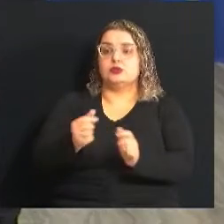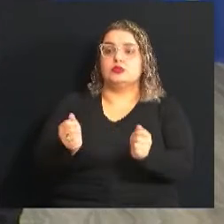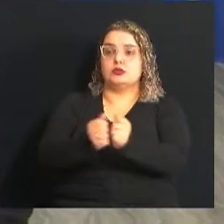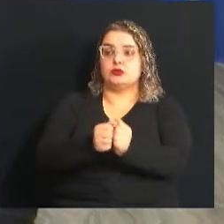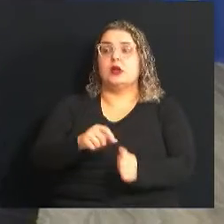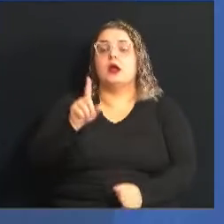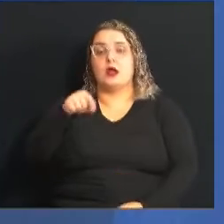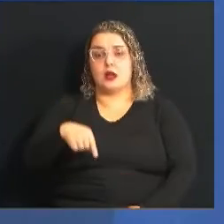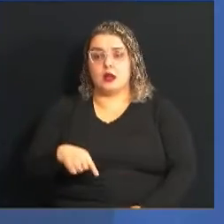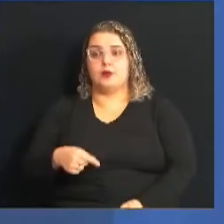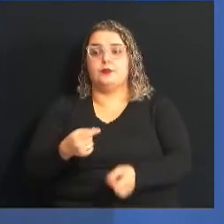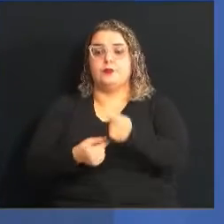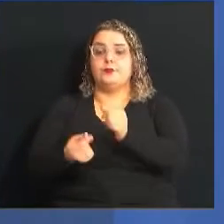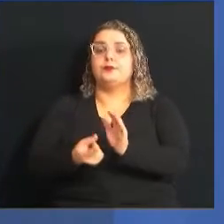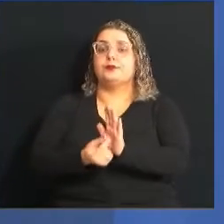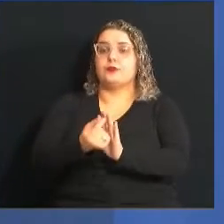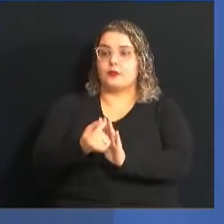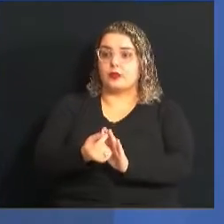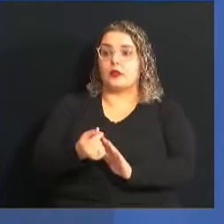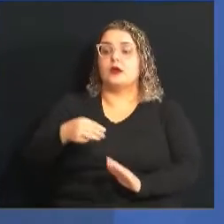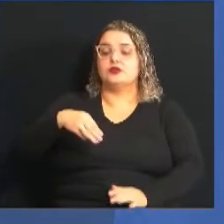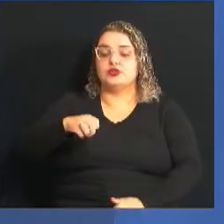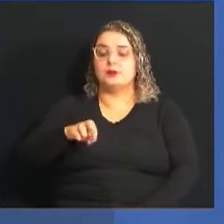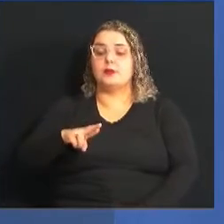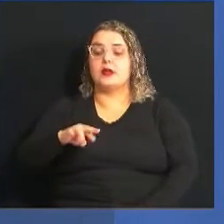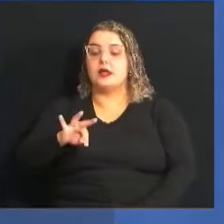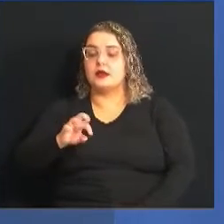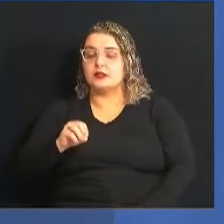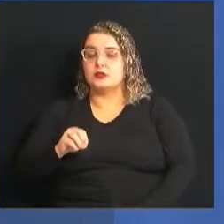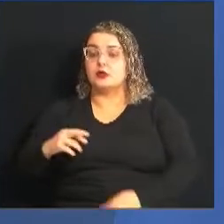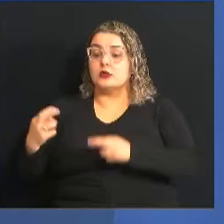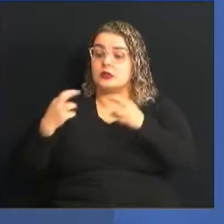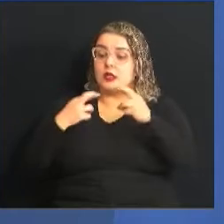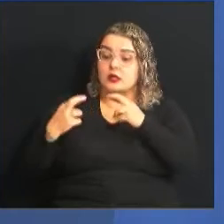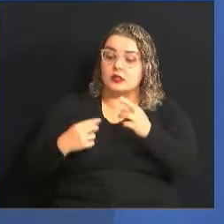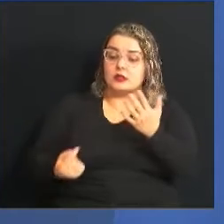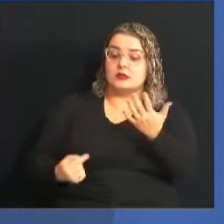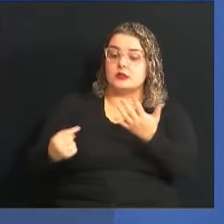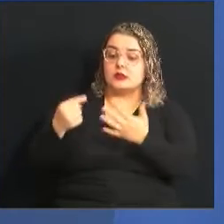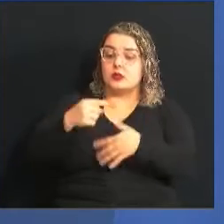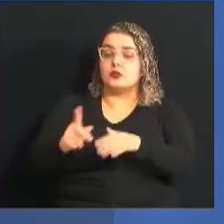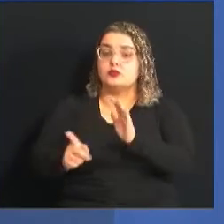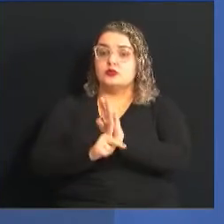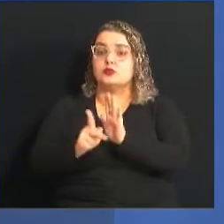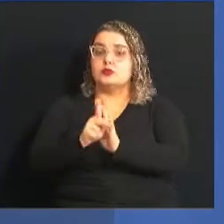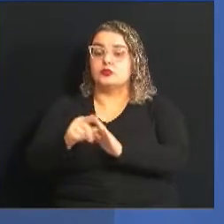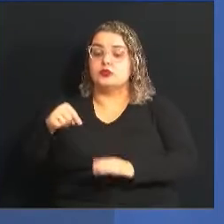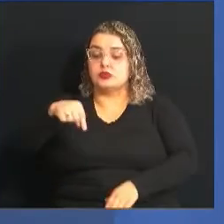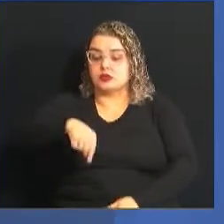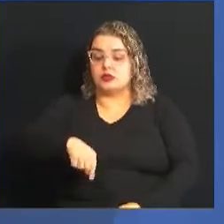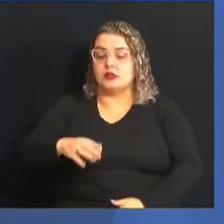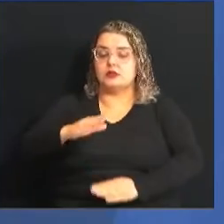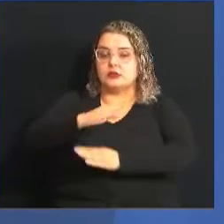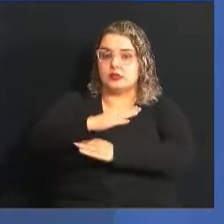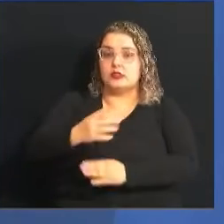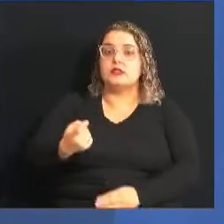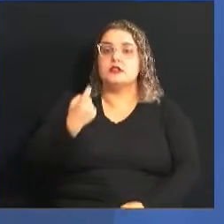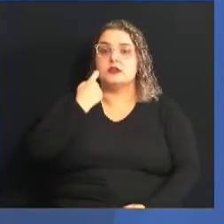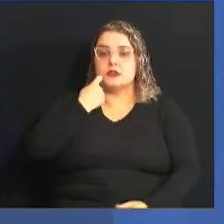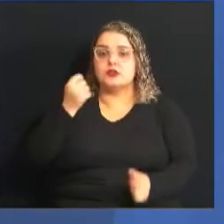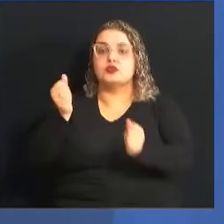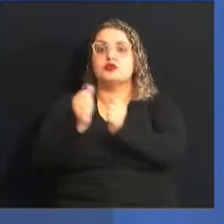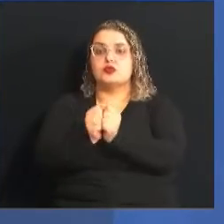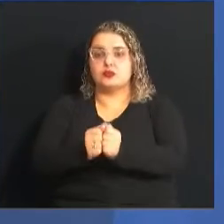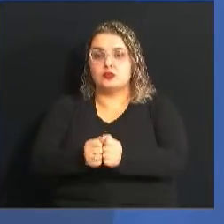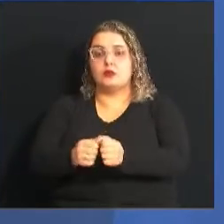de Finanças é uma comissão de mérito, que ela analisa alguns projetos determinados da Casa. Sexta-feira, ela se reuniu justamente